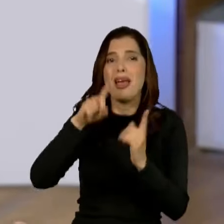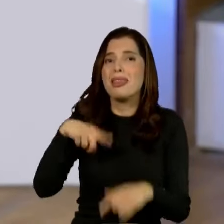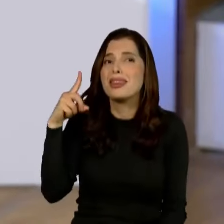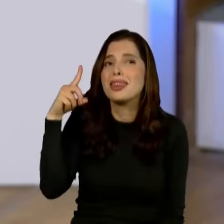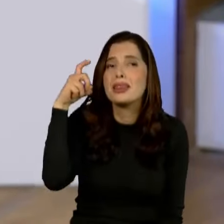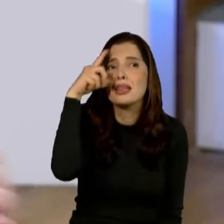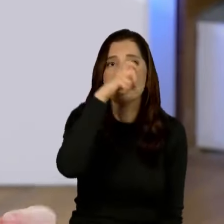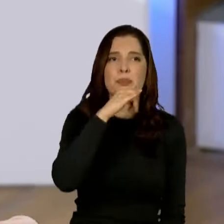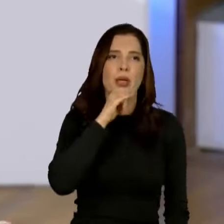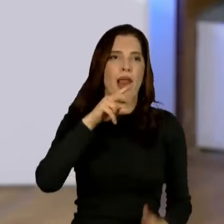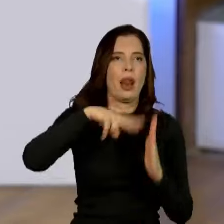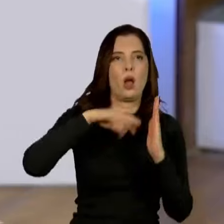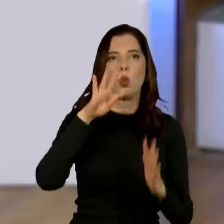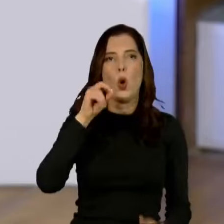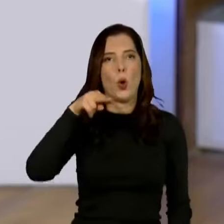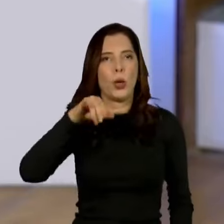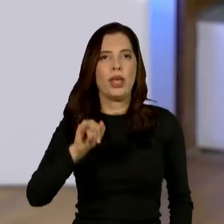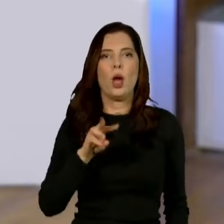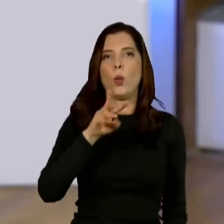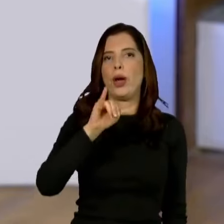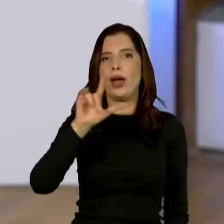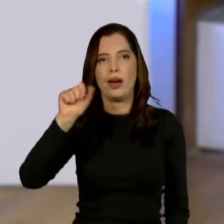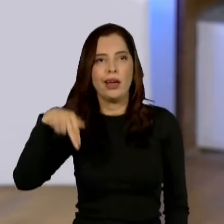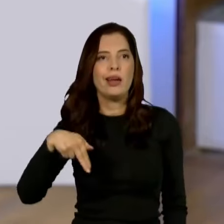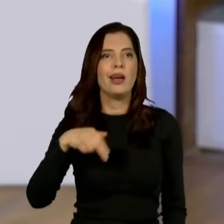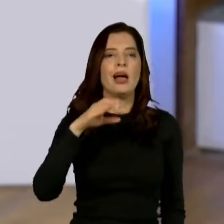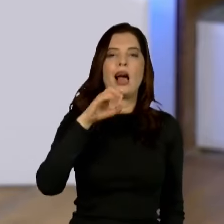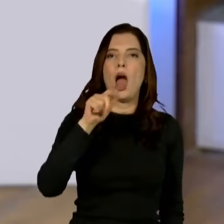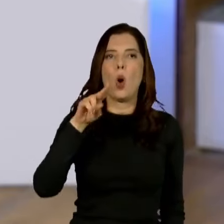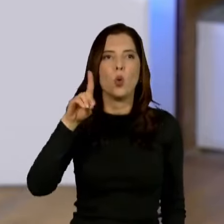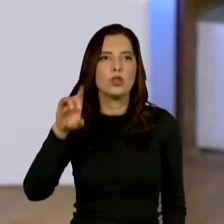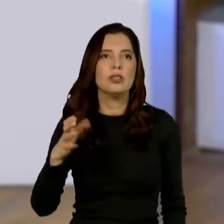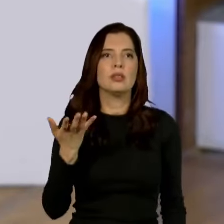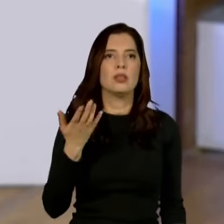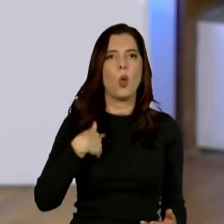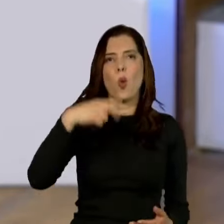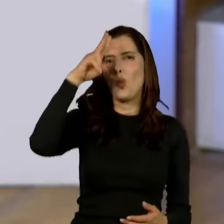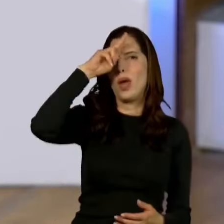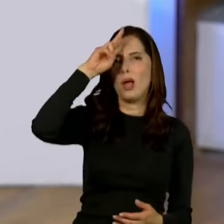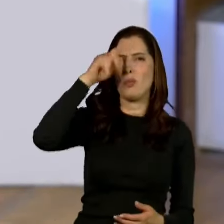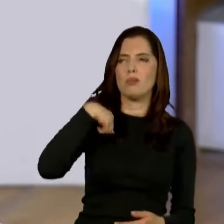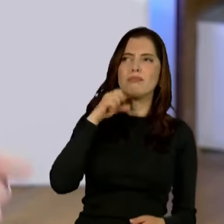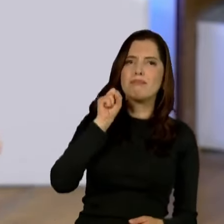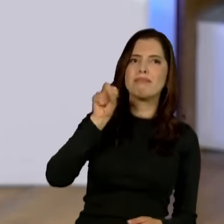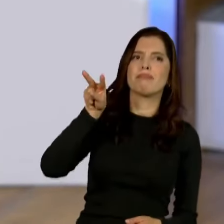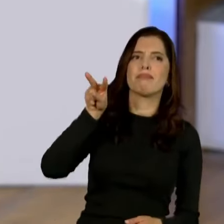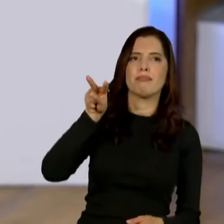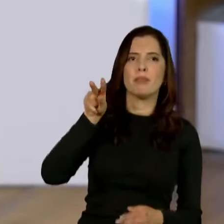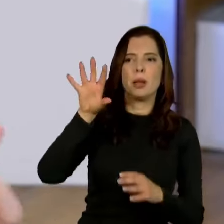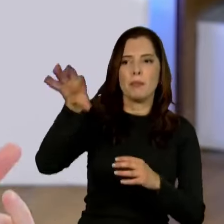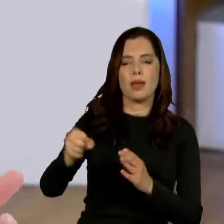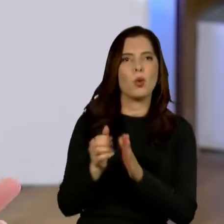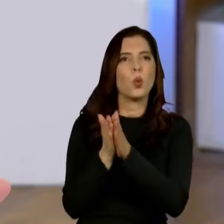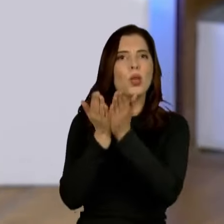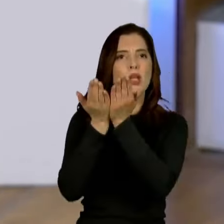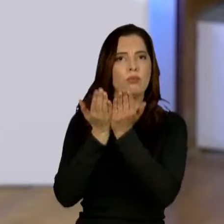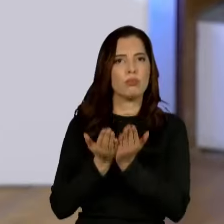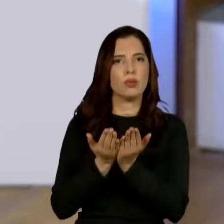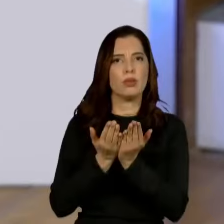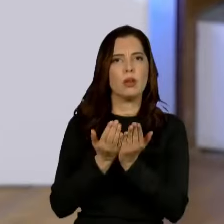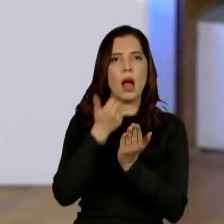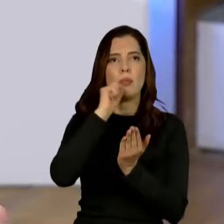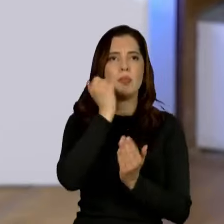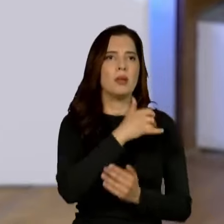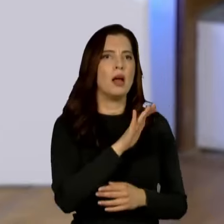Lire Toni Morrison, William Faulkner, Claude Simon, é difícil. E eu me lembro que, quando eu tinha um livro à casa, minha mãe me dizia,